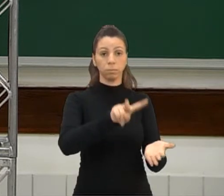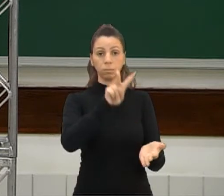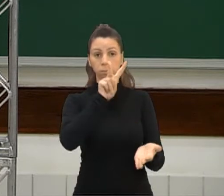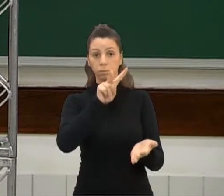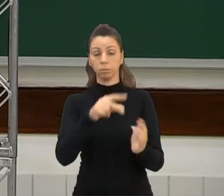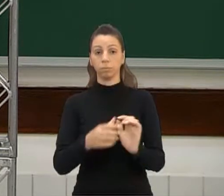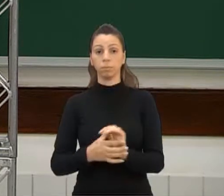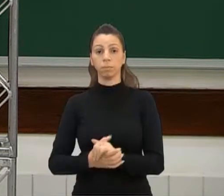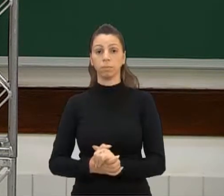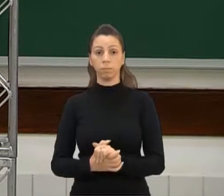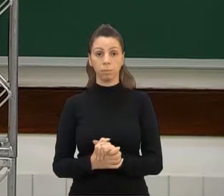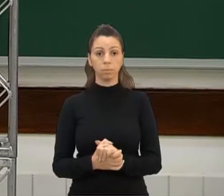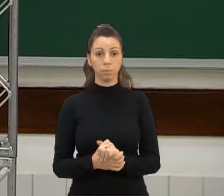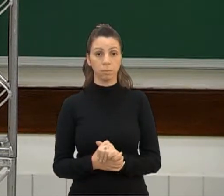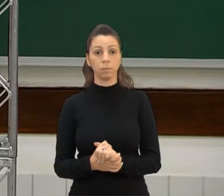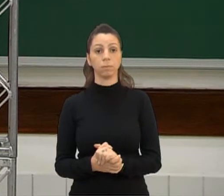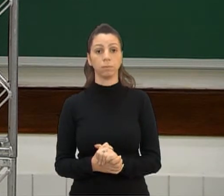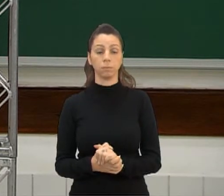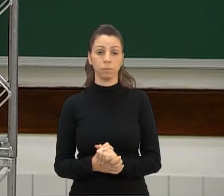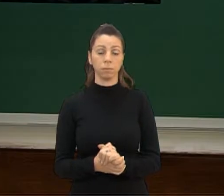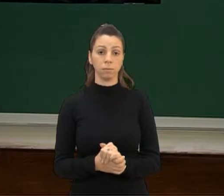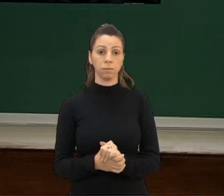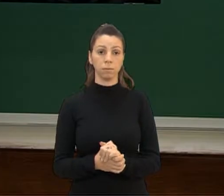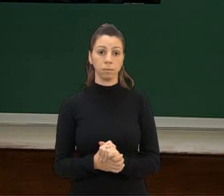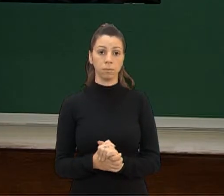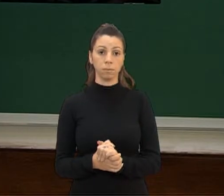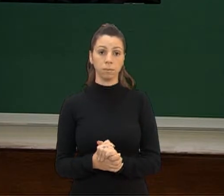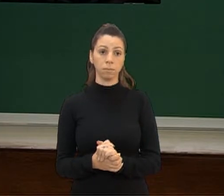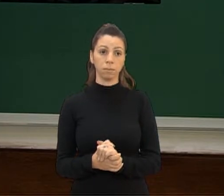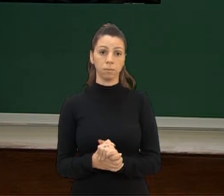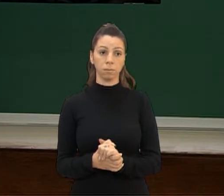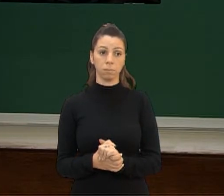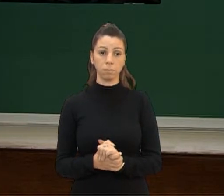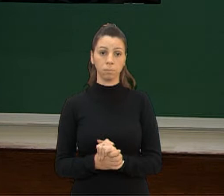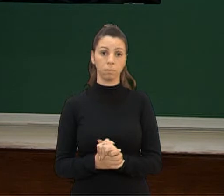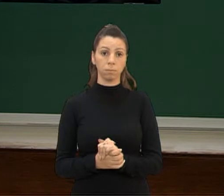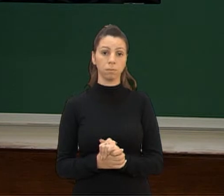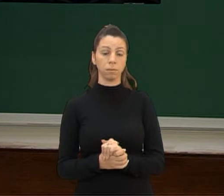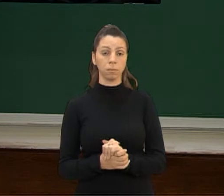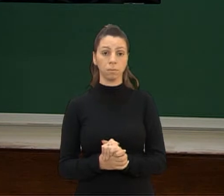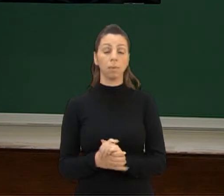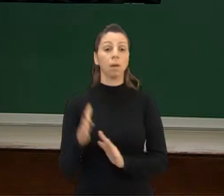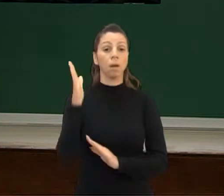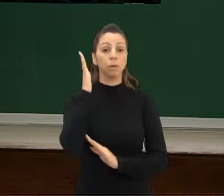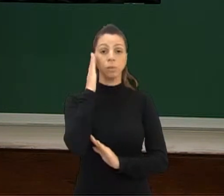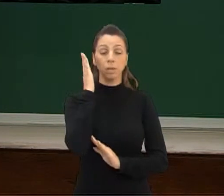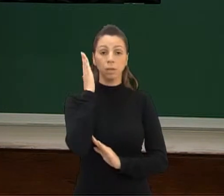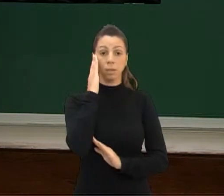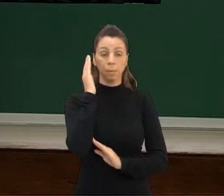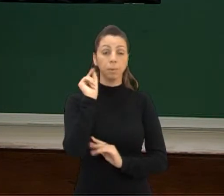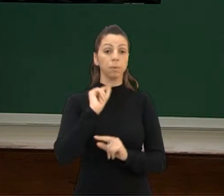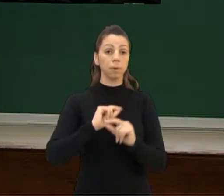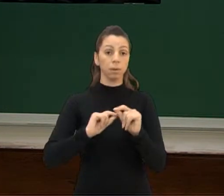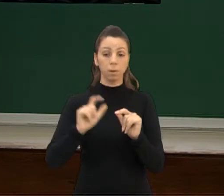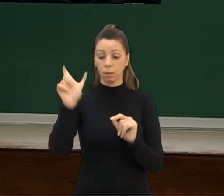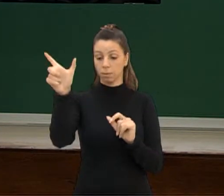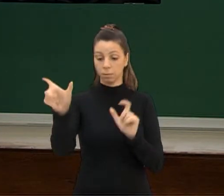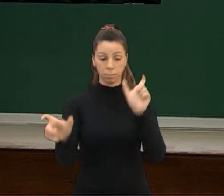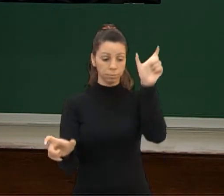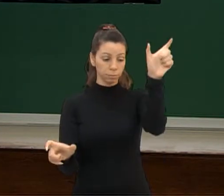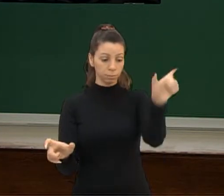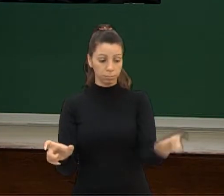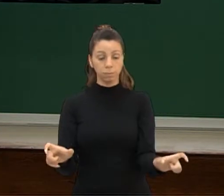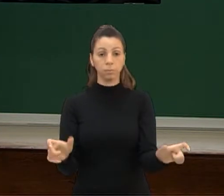vida, una fotografía y de la hermana de Lola. Bom, a gente sabe que elas que está conversando uma usuária e é a